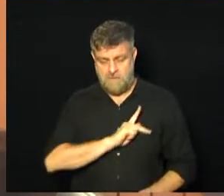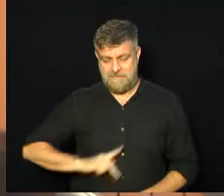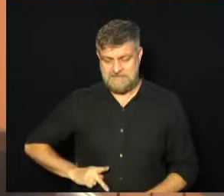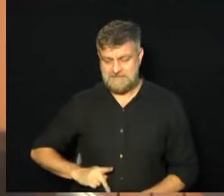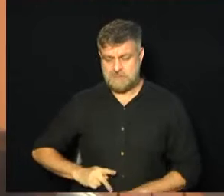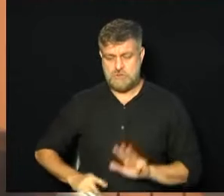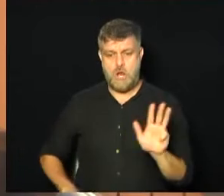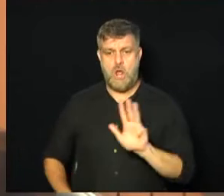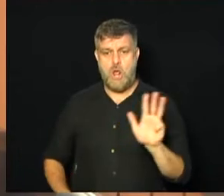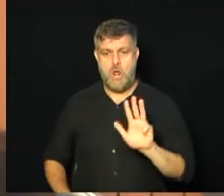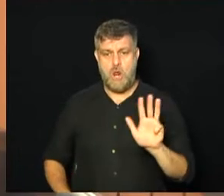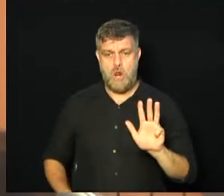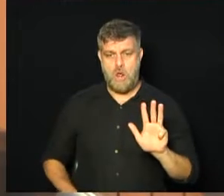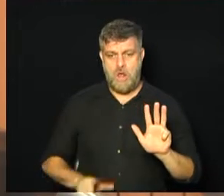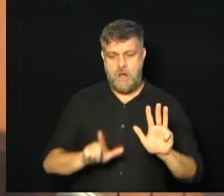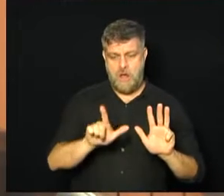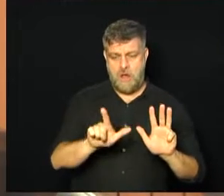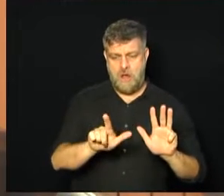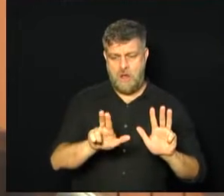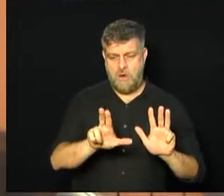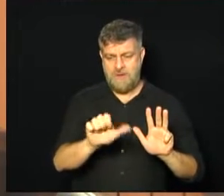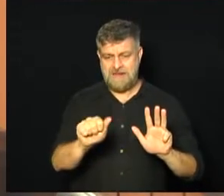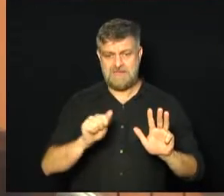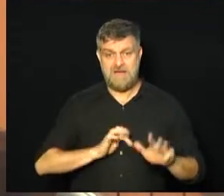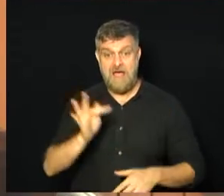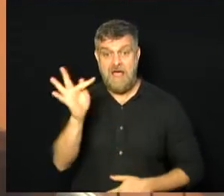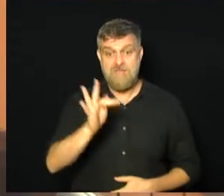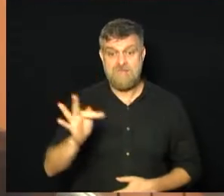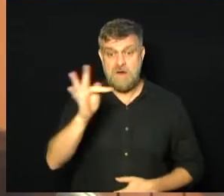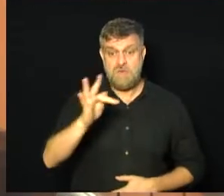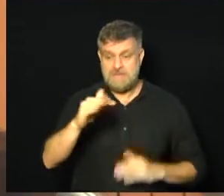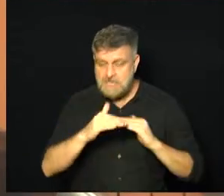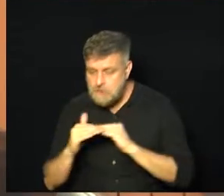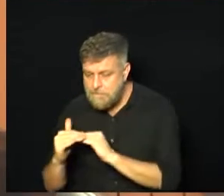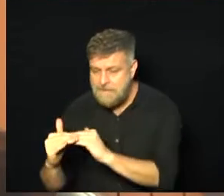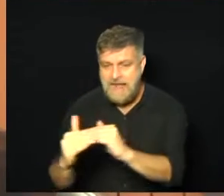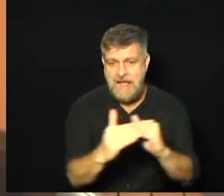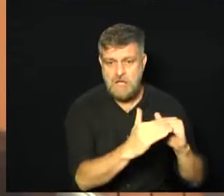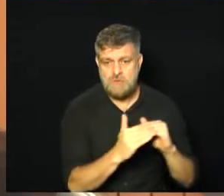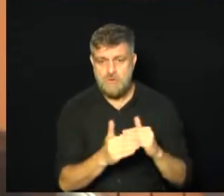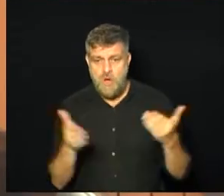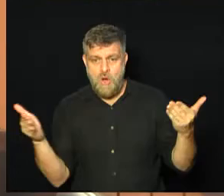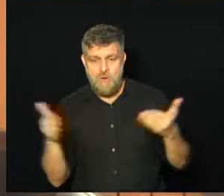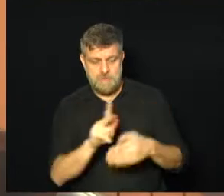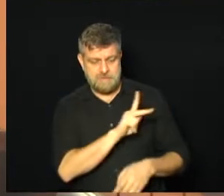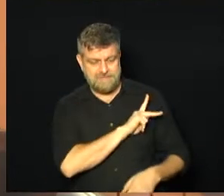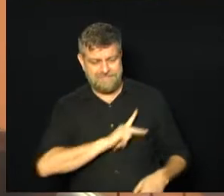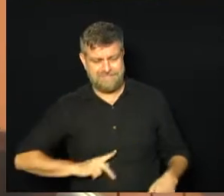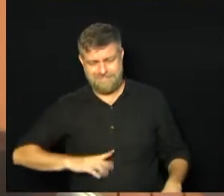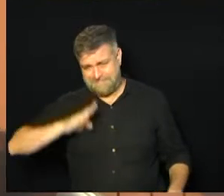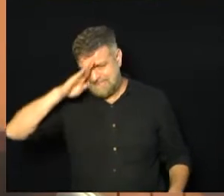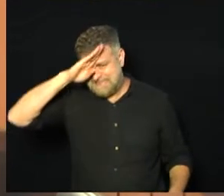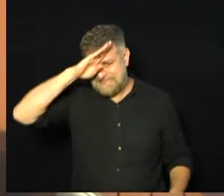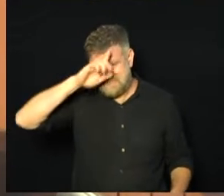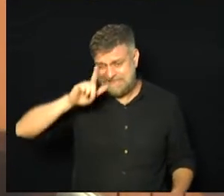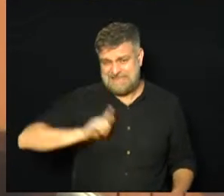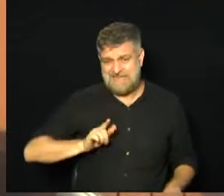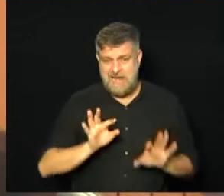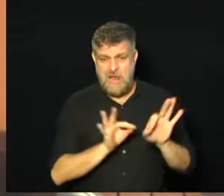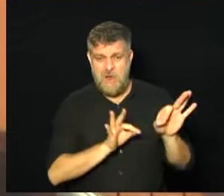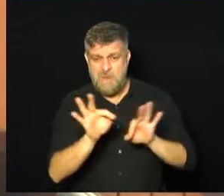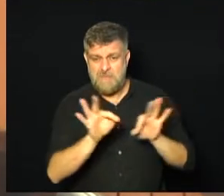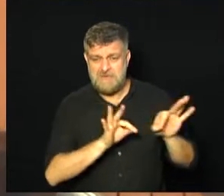tivesse a universidade para todos. E, hoje em dia, com esse governo, a gente tem um projeto que é